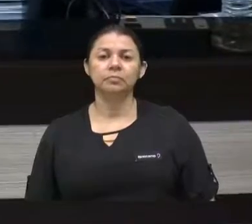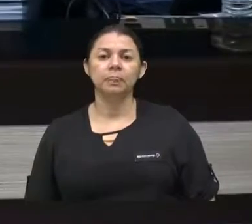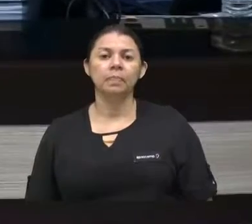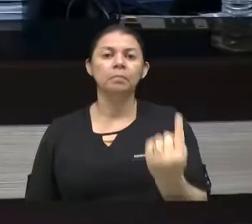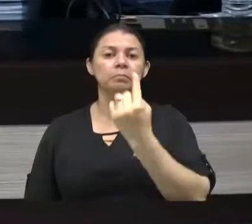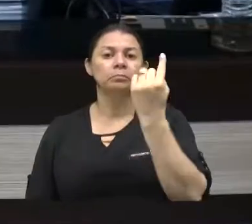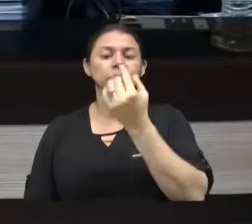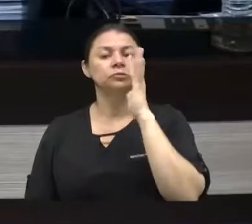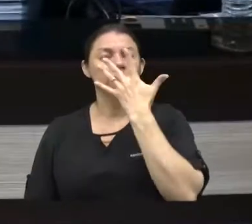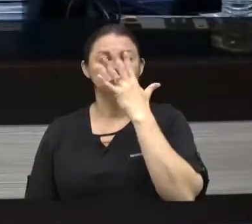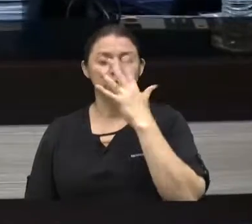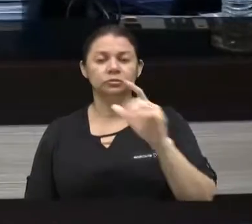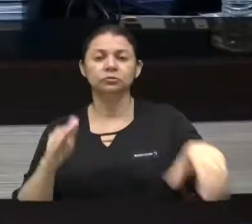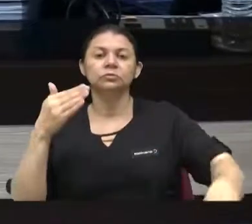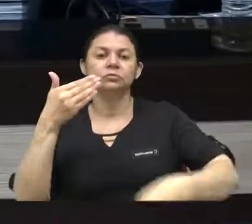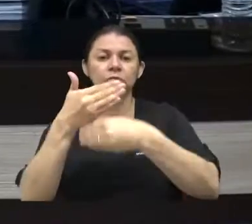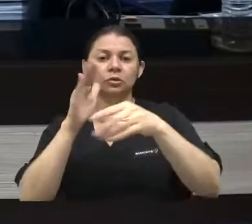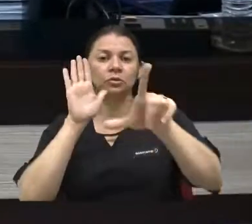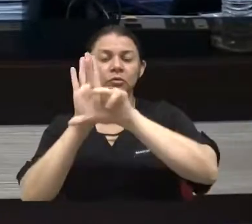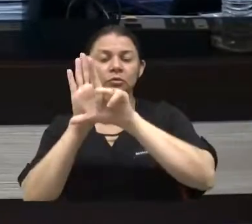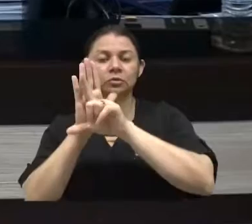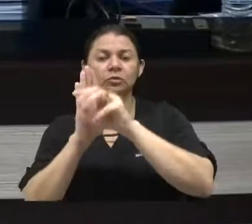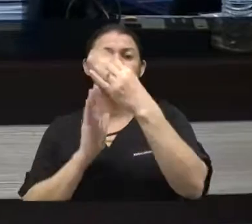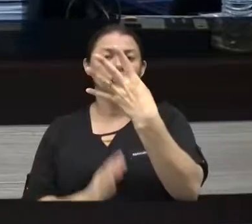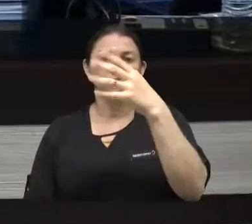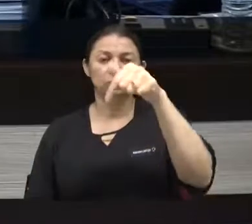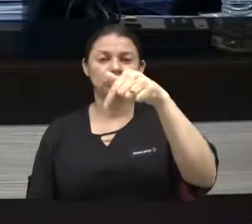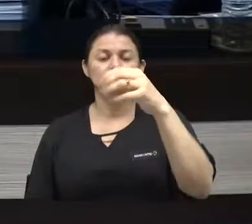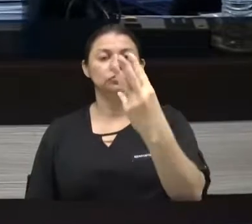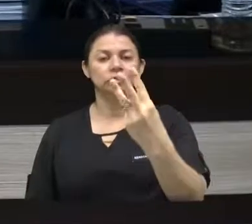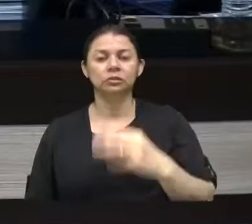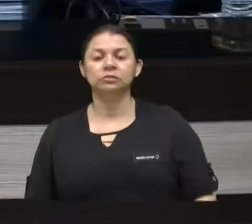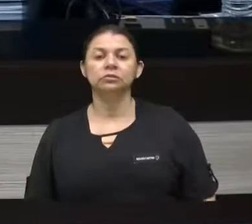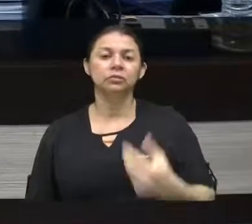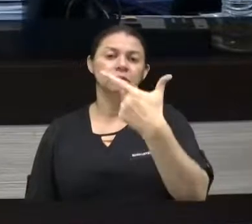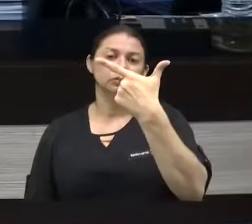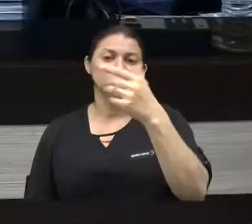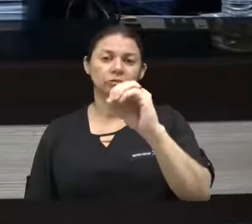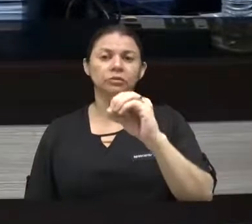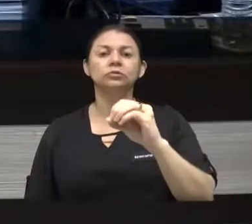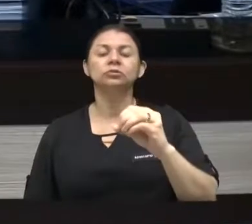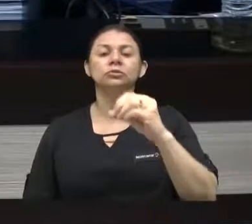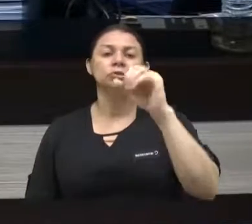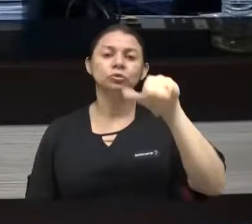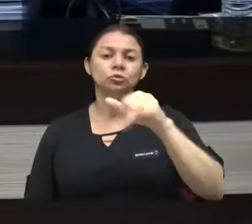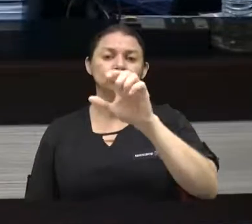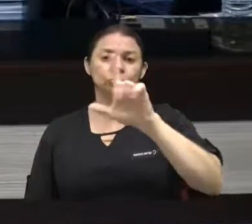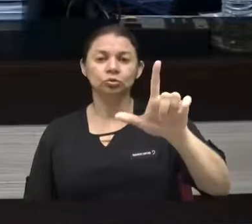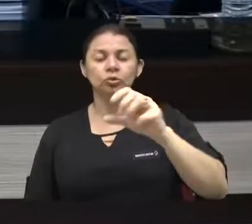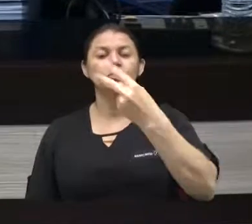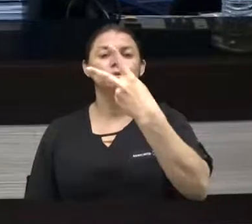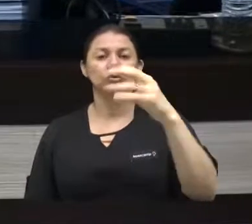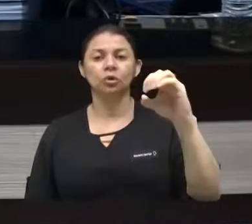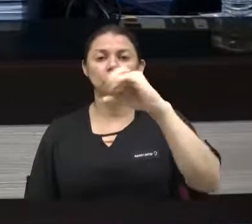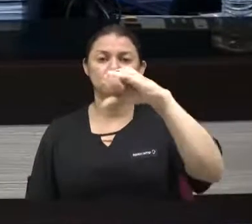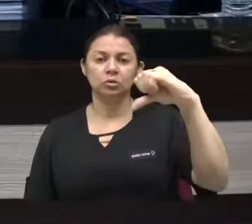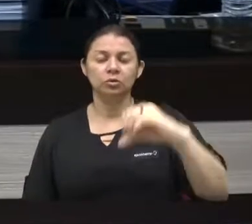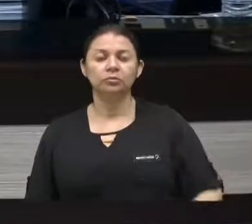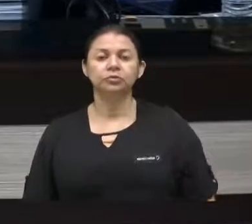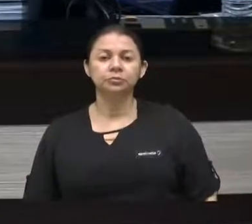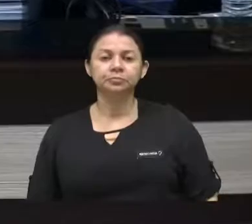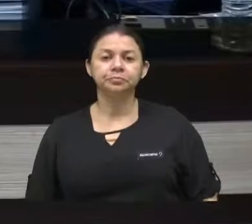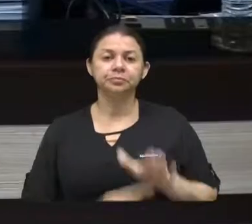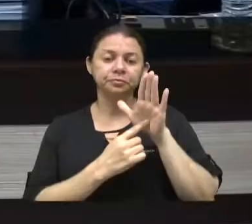2005, Lei Complementar 473, de 20 de julho de 2009. Para melhor análise da proposta, encaminhamos a mensagem necessária